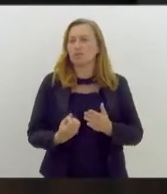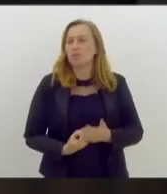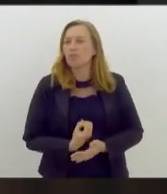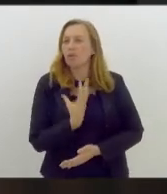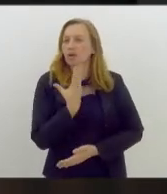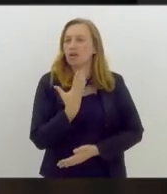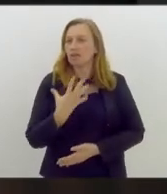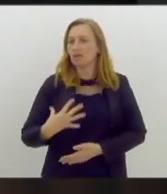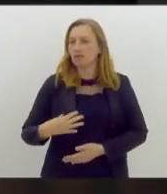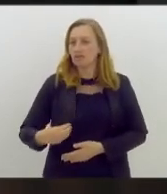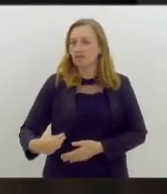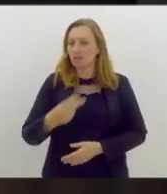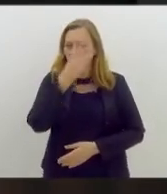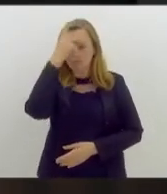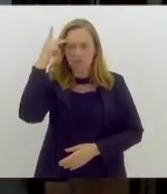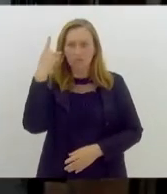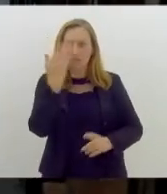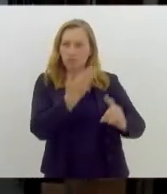do homenageado.